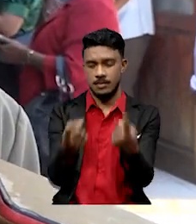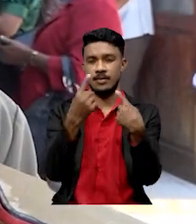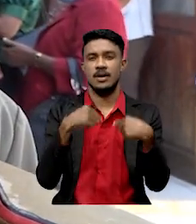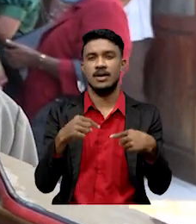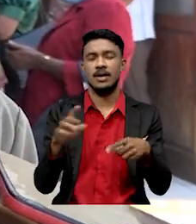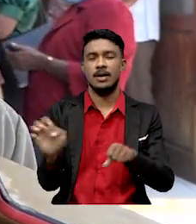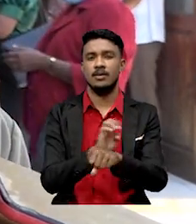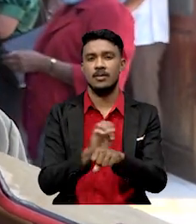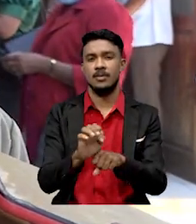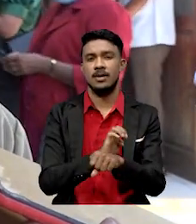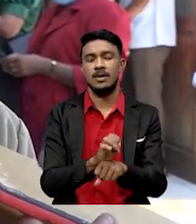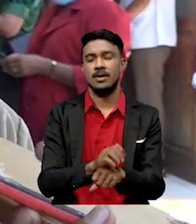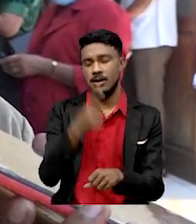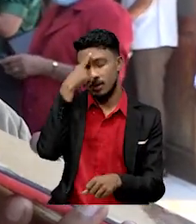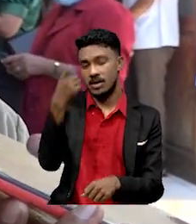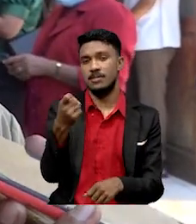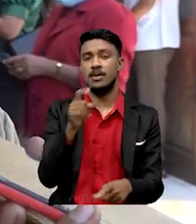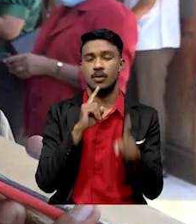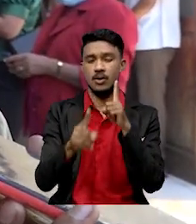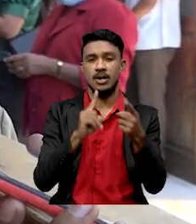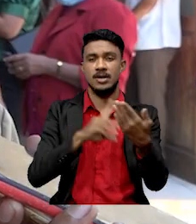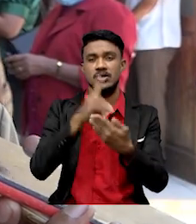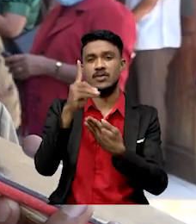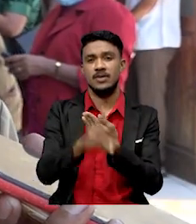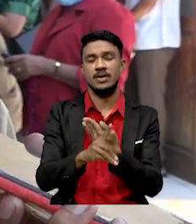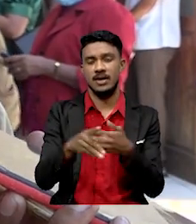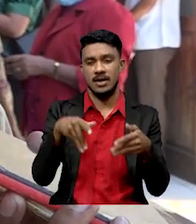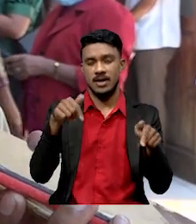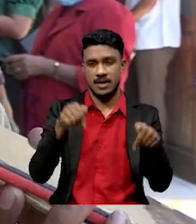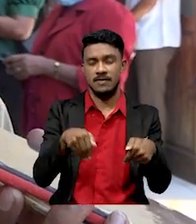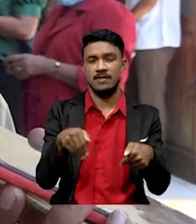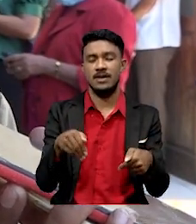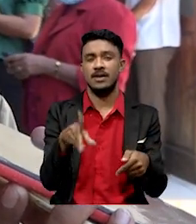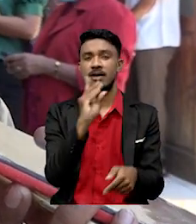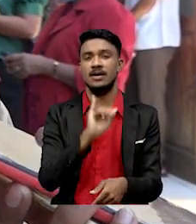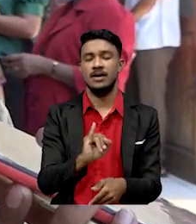ekonomia. Tamba ko lia desenvolvimento concentrado iha cidade né